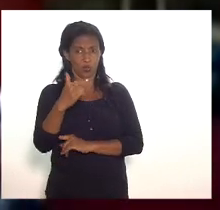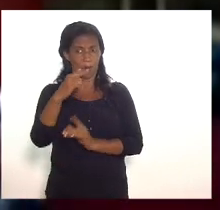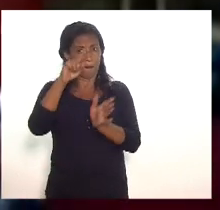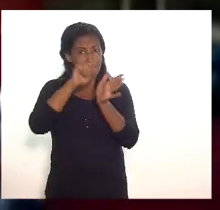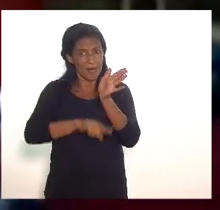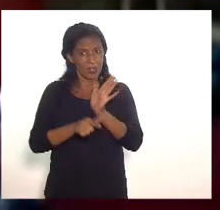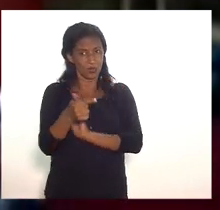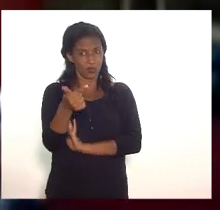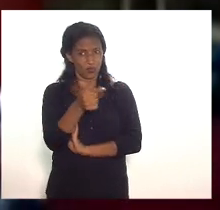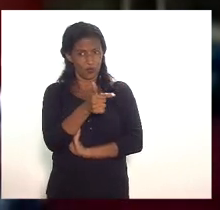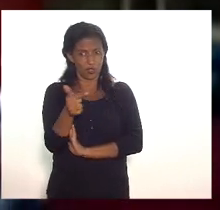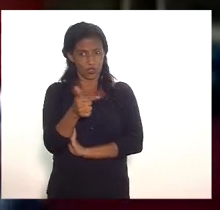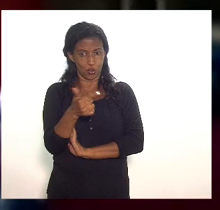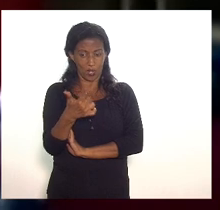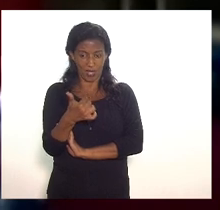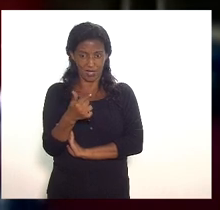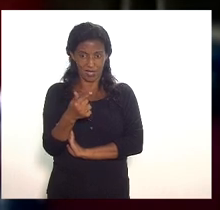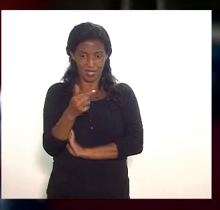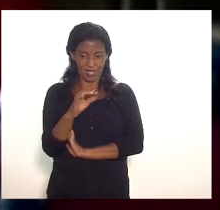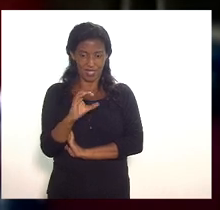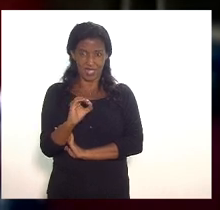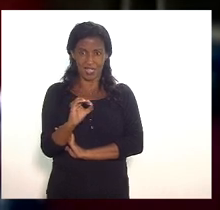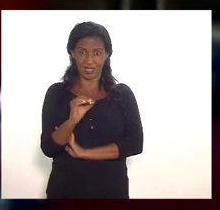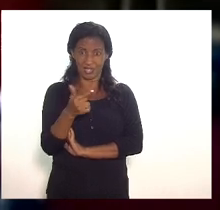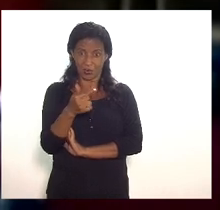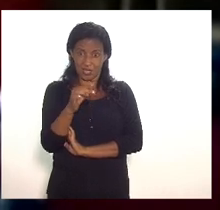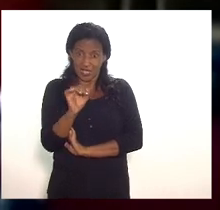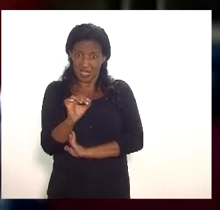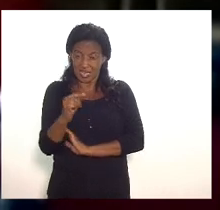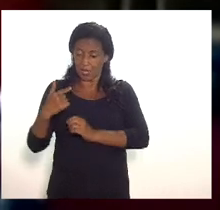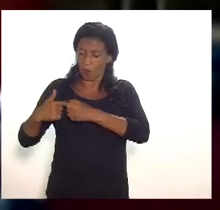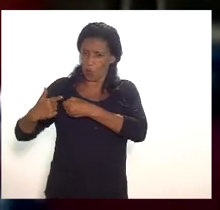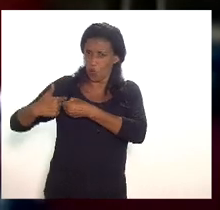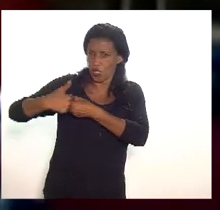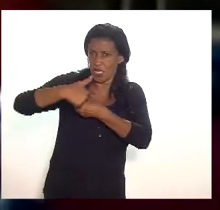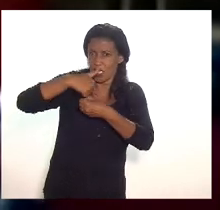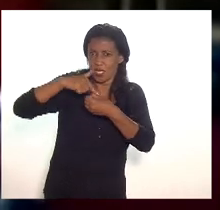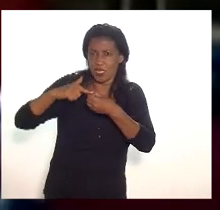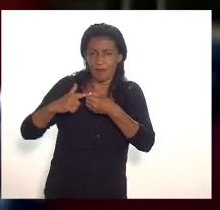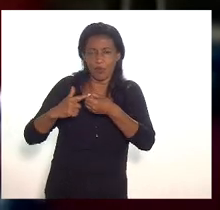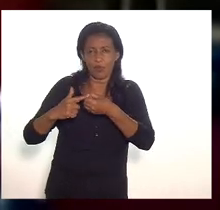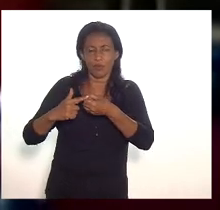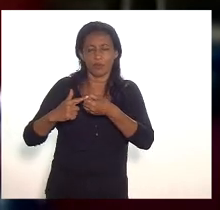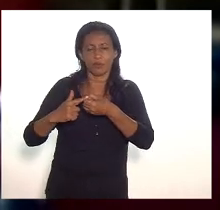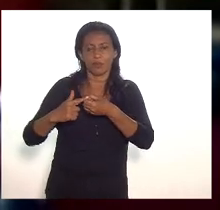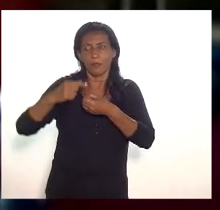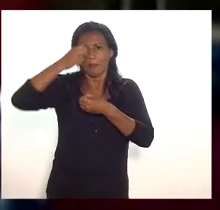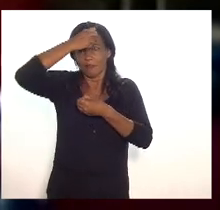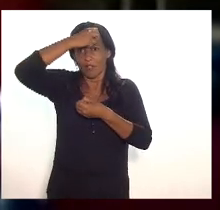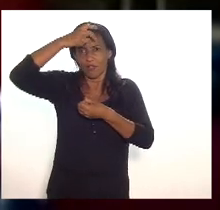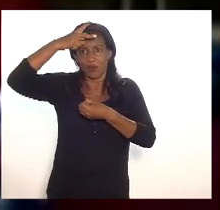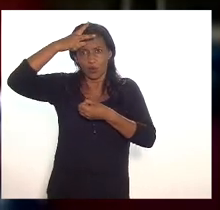22, 70. Então, 70 municípios fica com